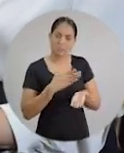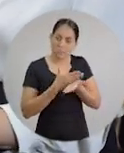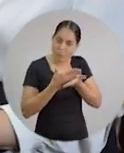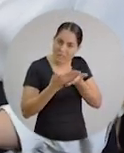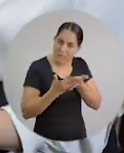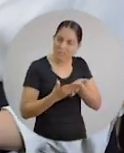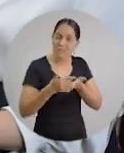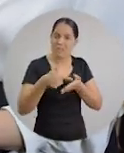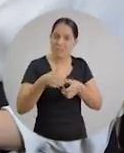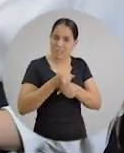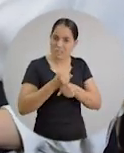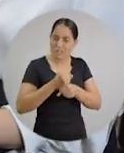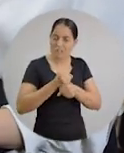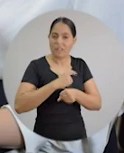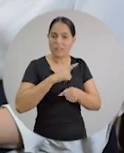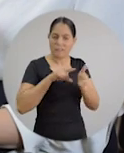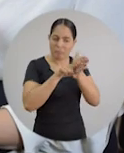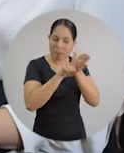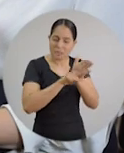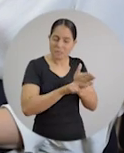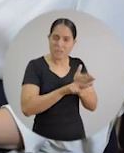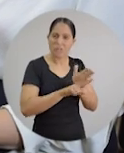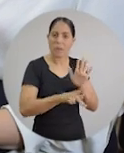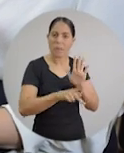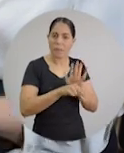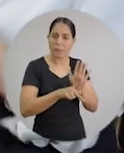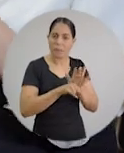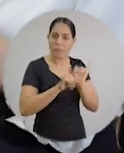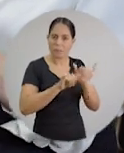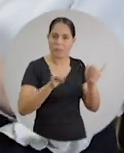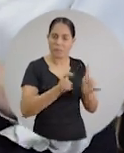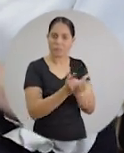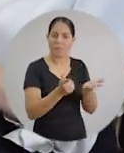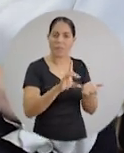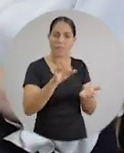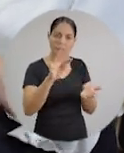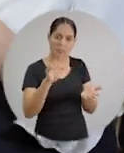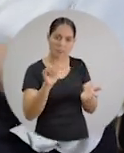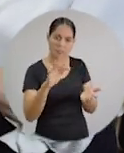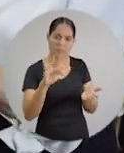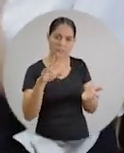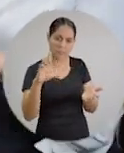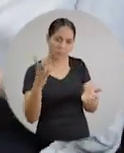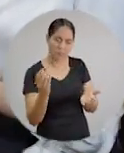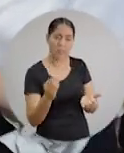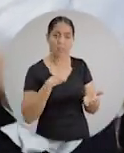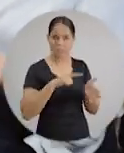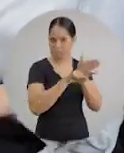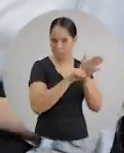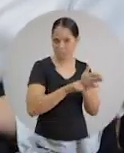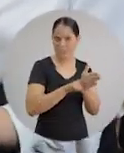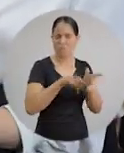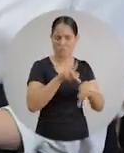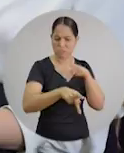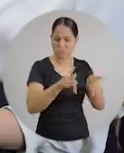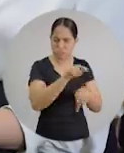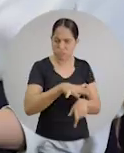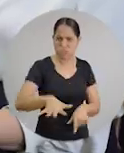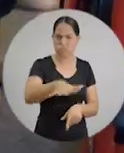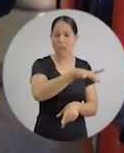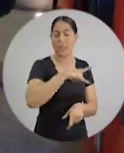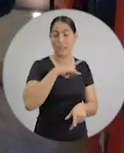feita uma pesquisa pela Datafolha, e aí, como eram números, né, não de registros policiais, mas pesquisa com a